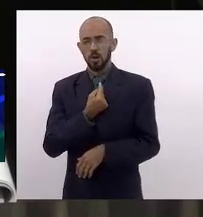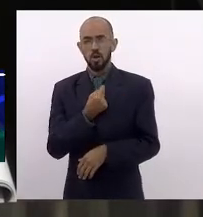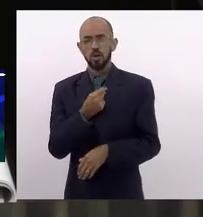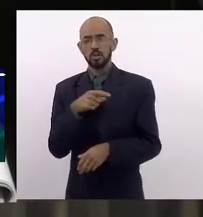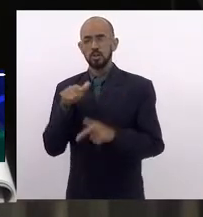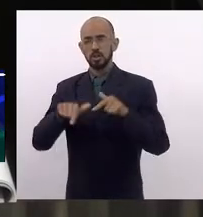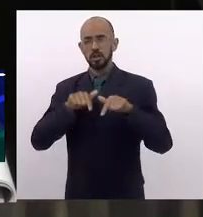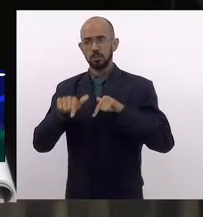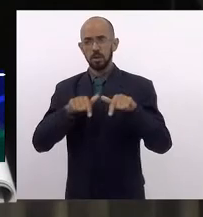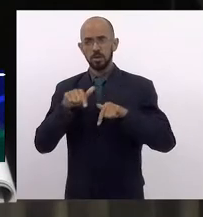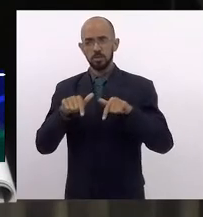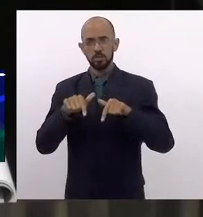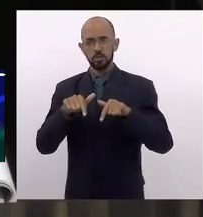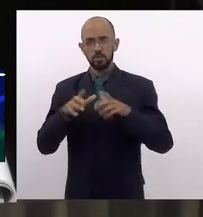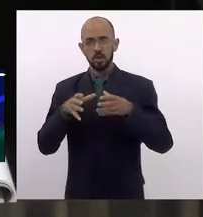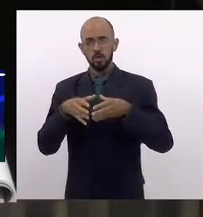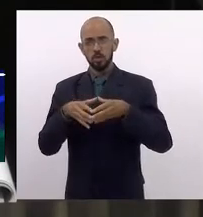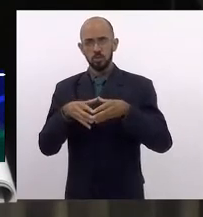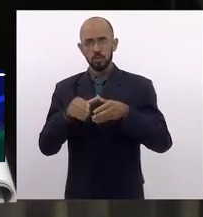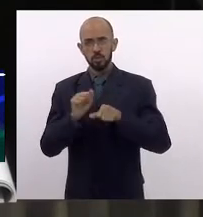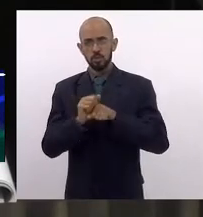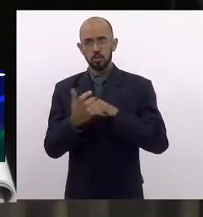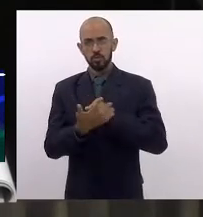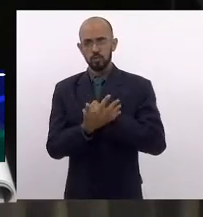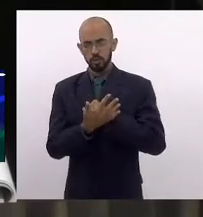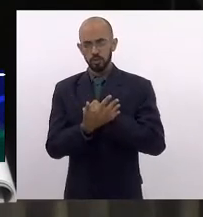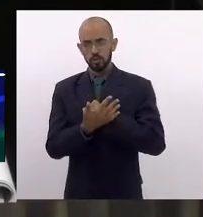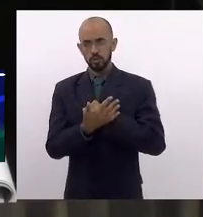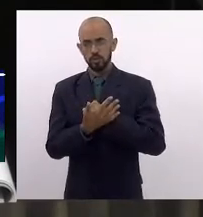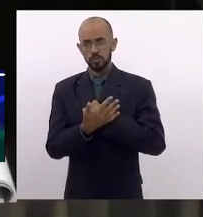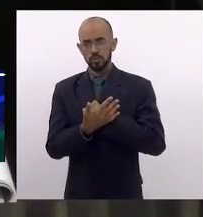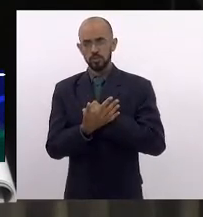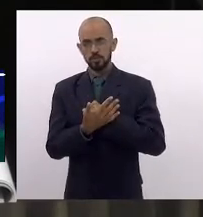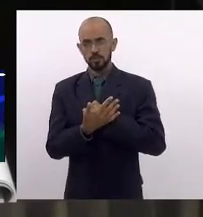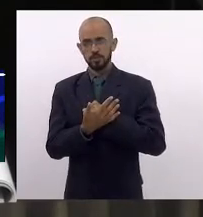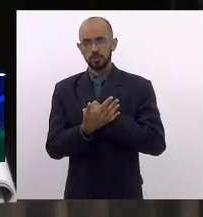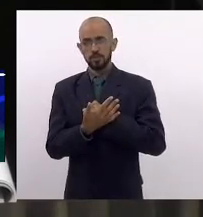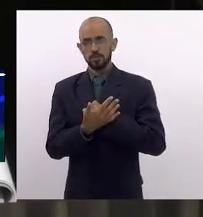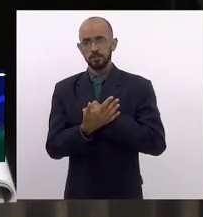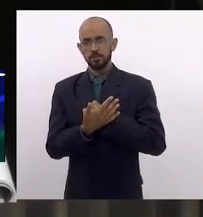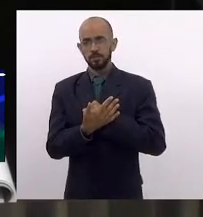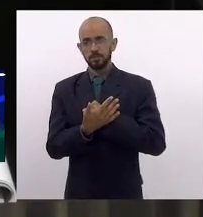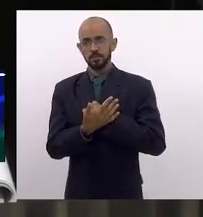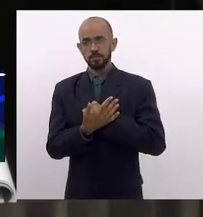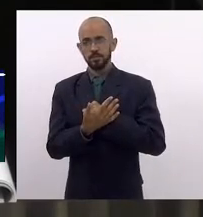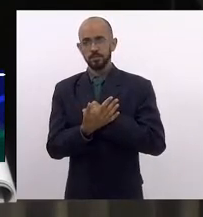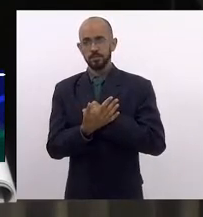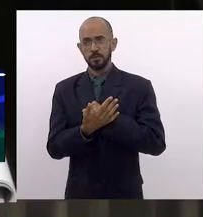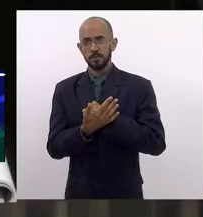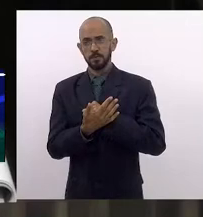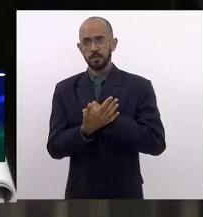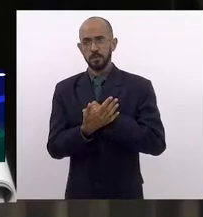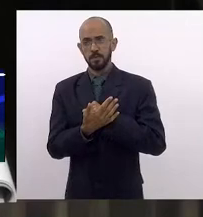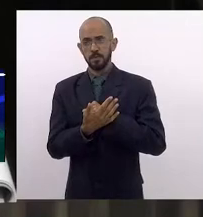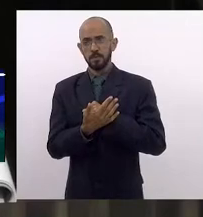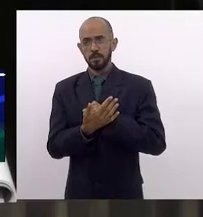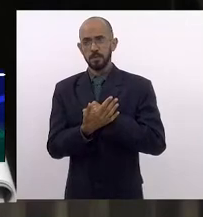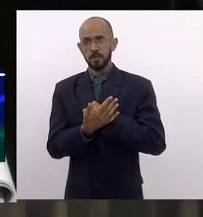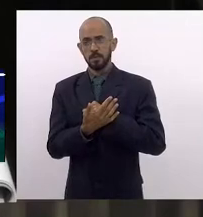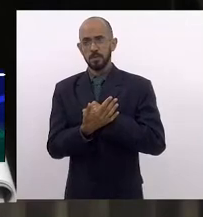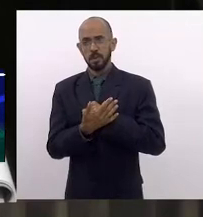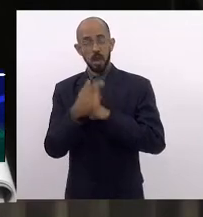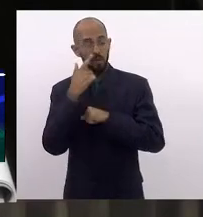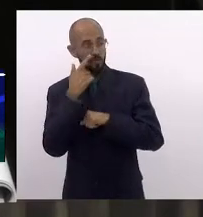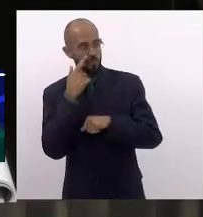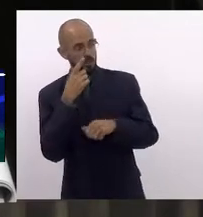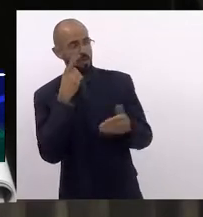na começando o convite para concluir Deputado quantos vou concluir deputada é só aguardar um pouquinho vou concluir eu vi